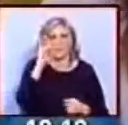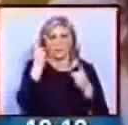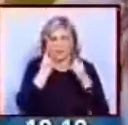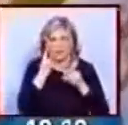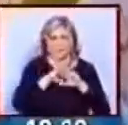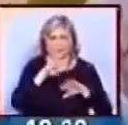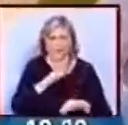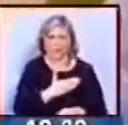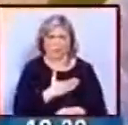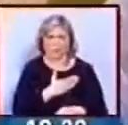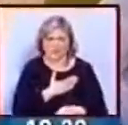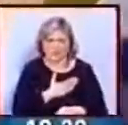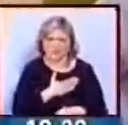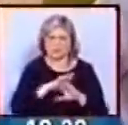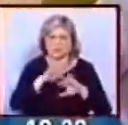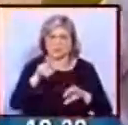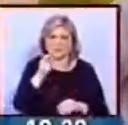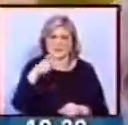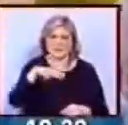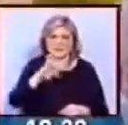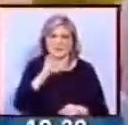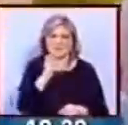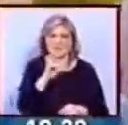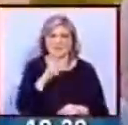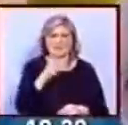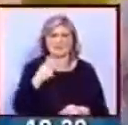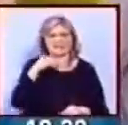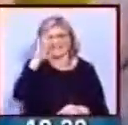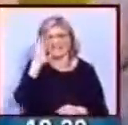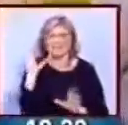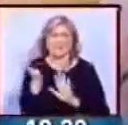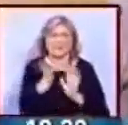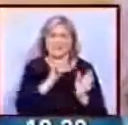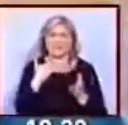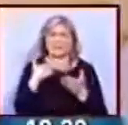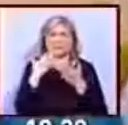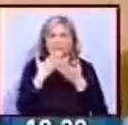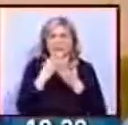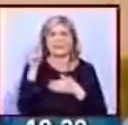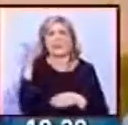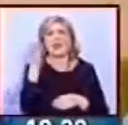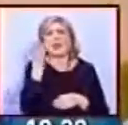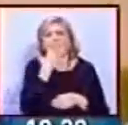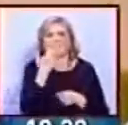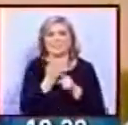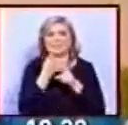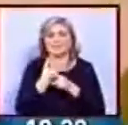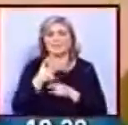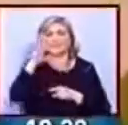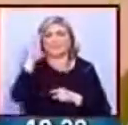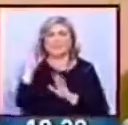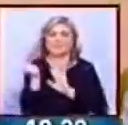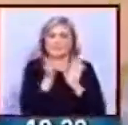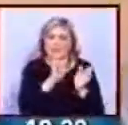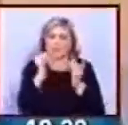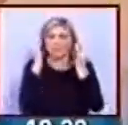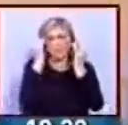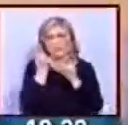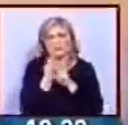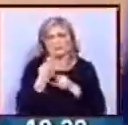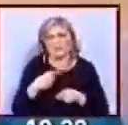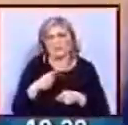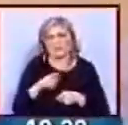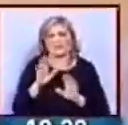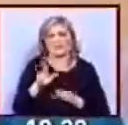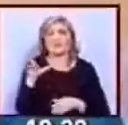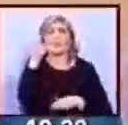sobre o coração, sobre esta questão do enfarte? Mais ou menos. Estivemos a estudar nas aulas, por isso já estávamos mais ou menos informados. Por então, isso,